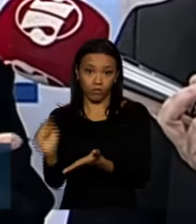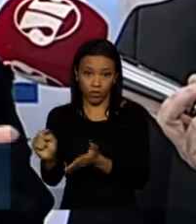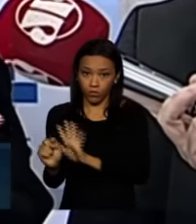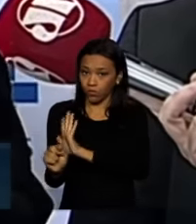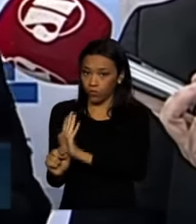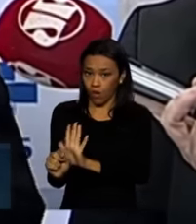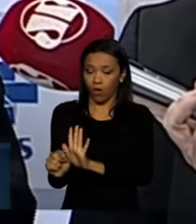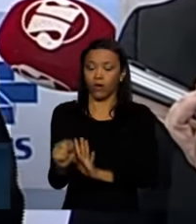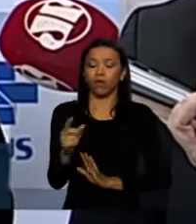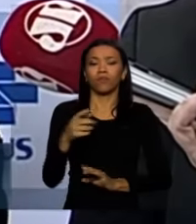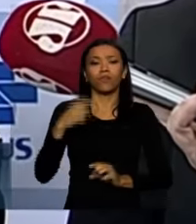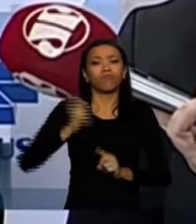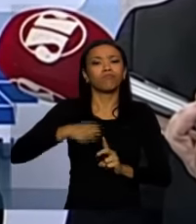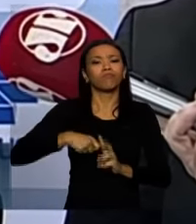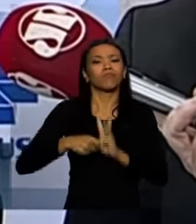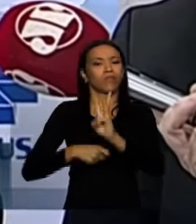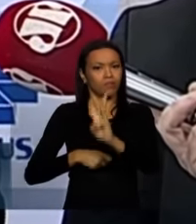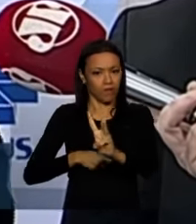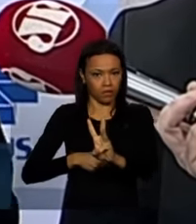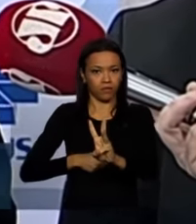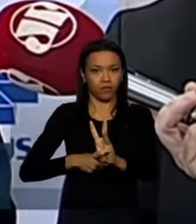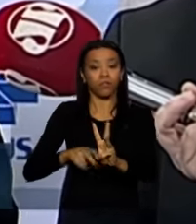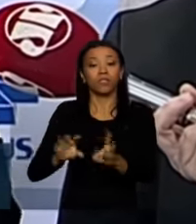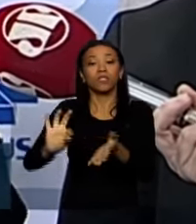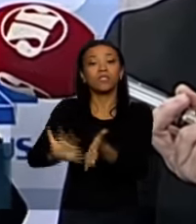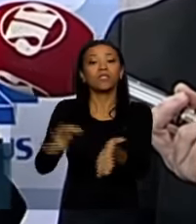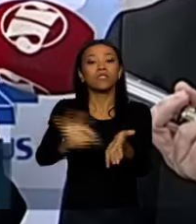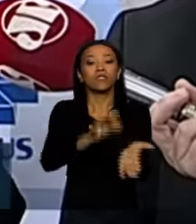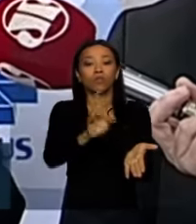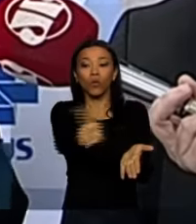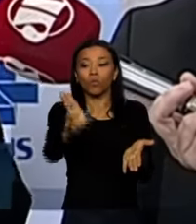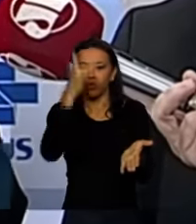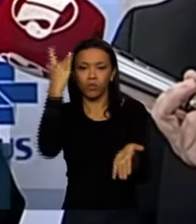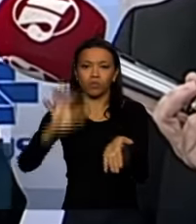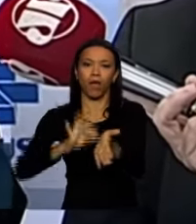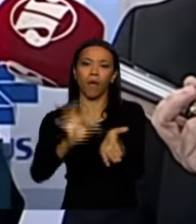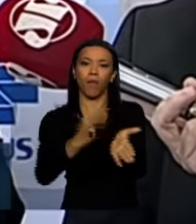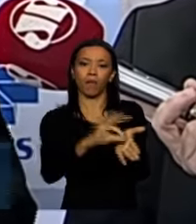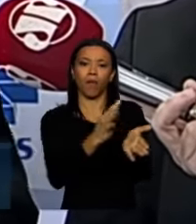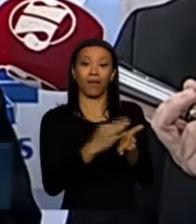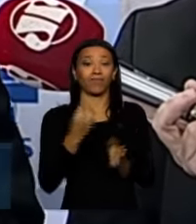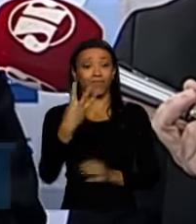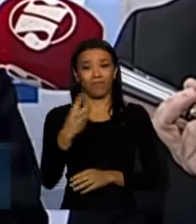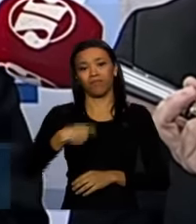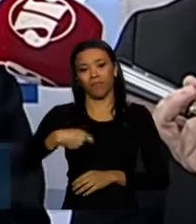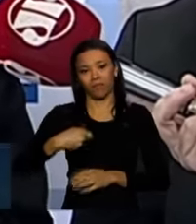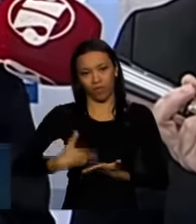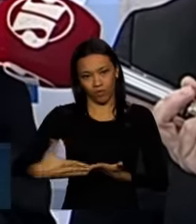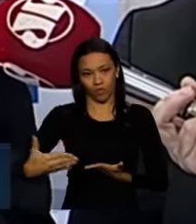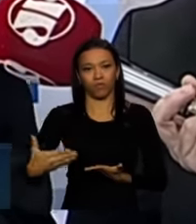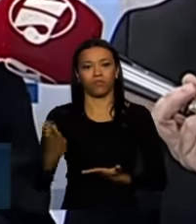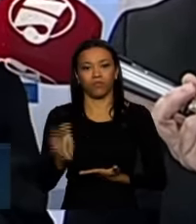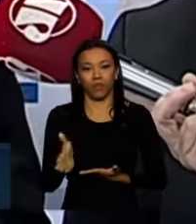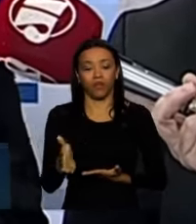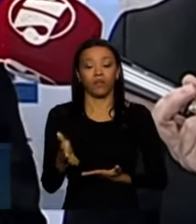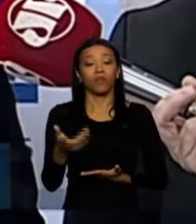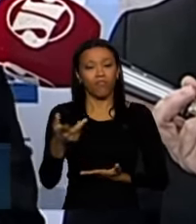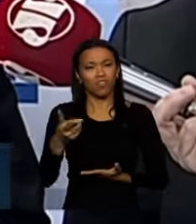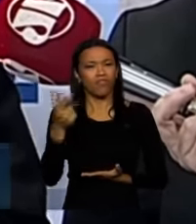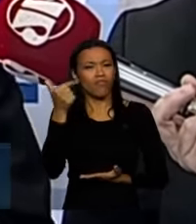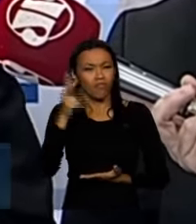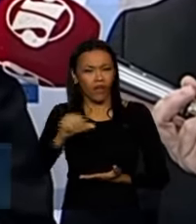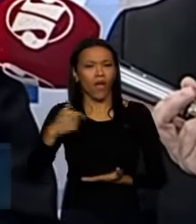nós estamos com 3 meses fazendo o cadastramento Sem nenhuma dúvida nós iremos é expectativa atingir os